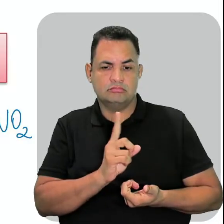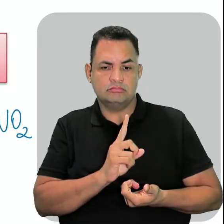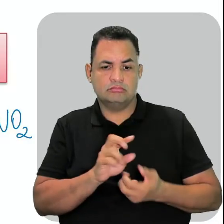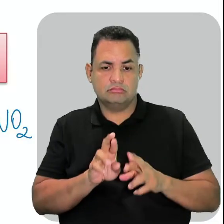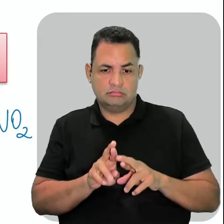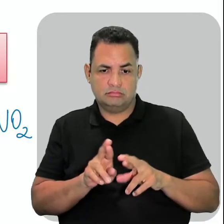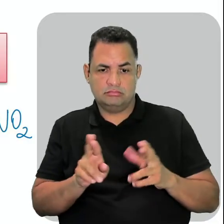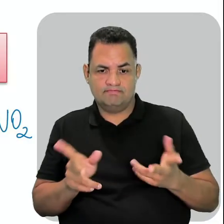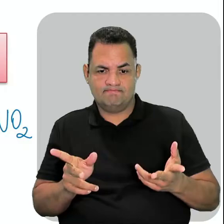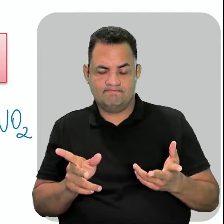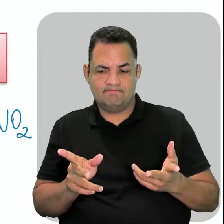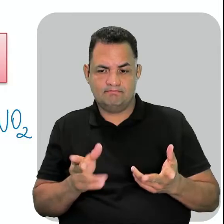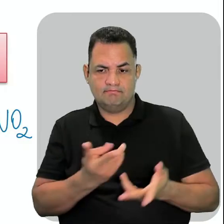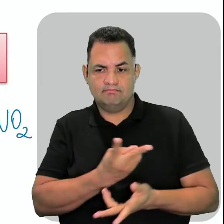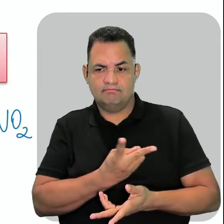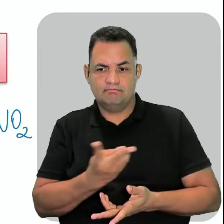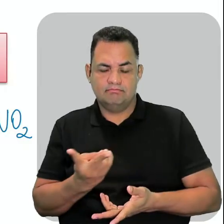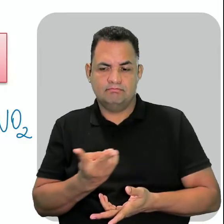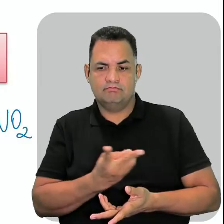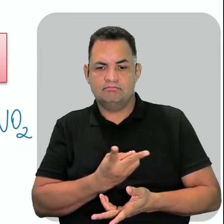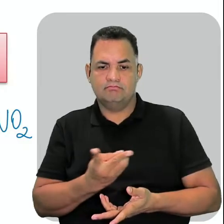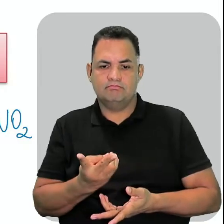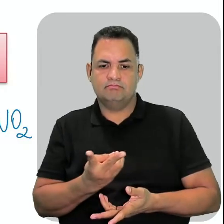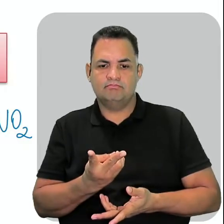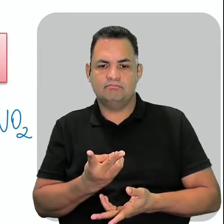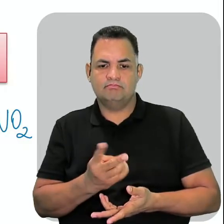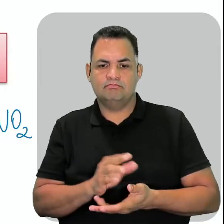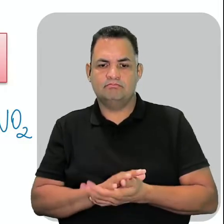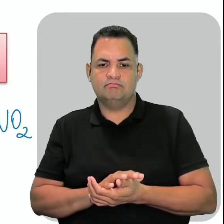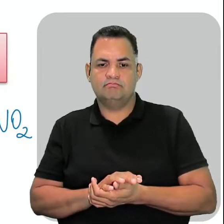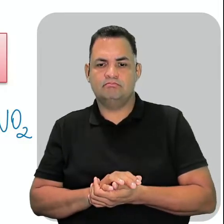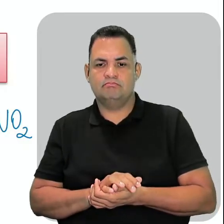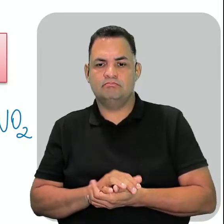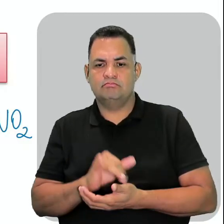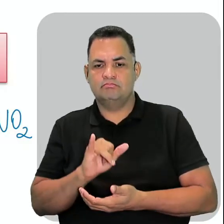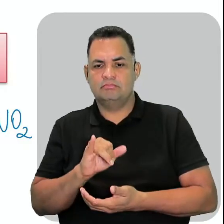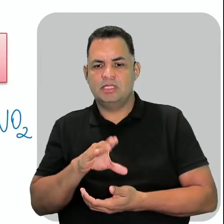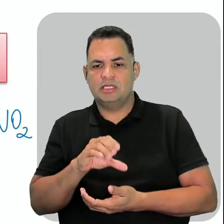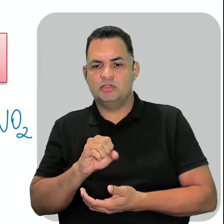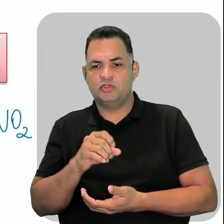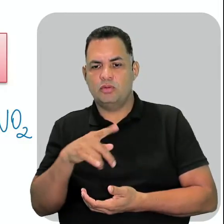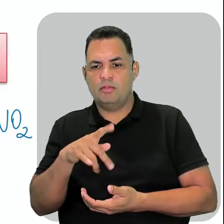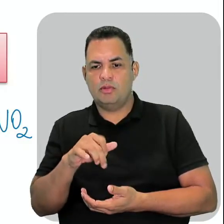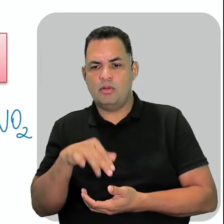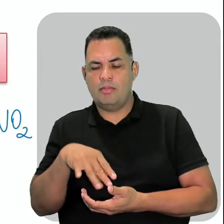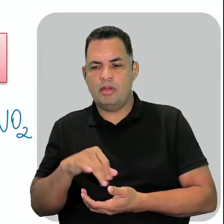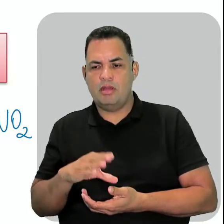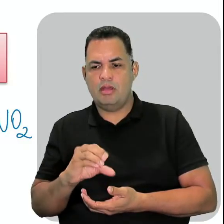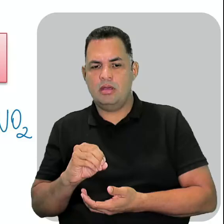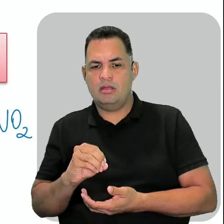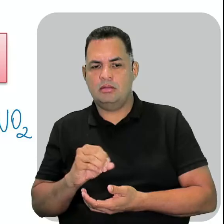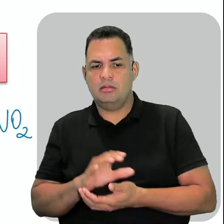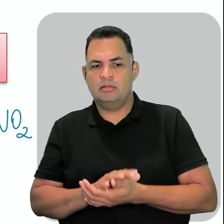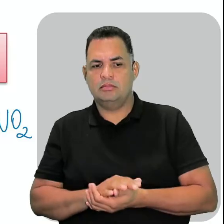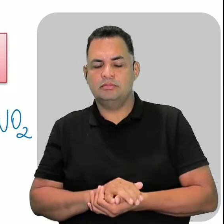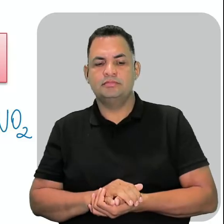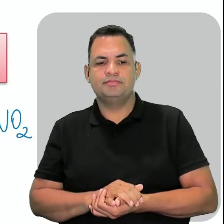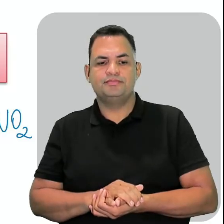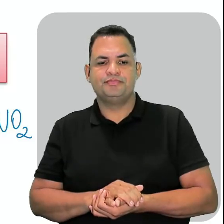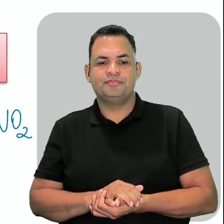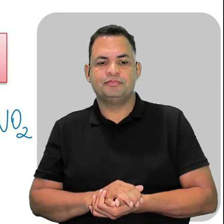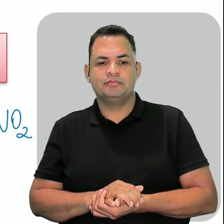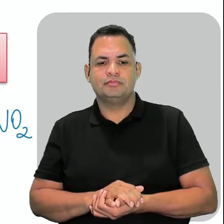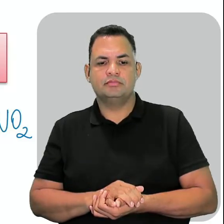eles são diferentes. Esse é o nitro isopropano, porque esse daqui é um radical